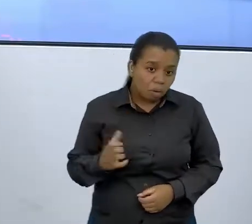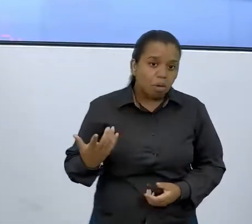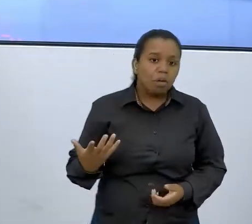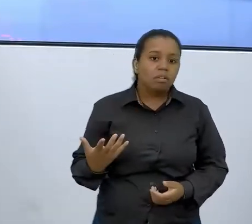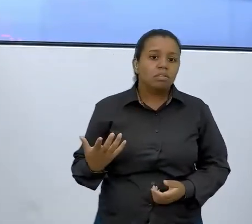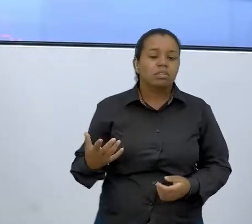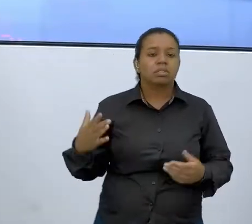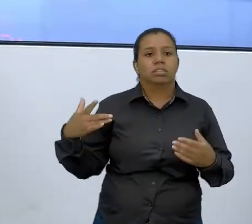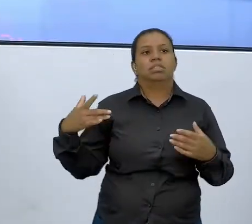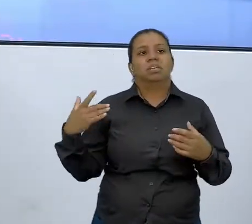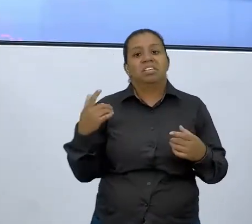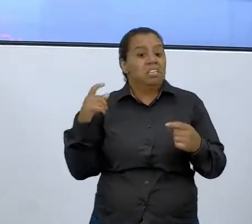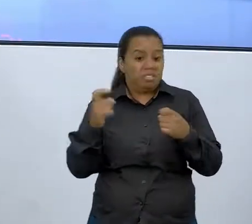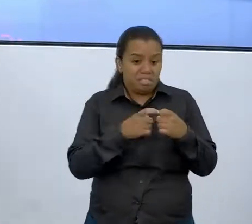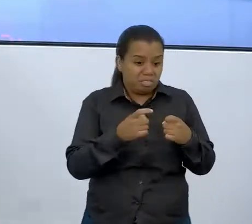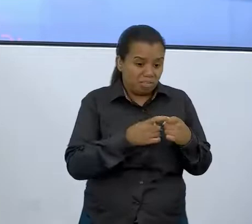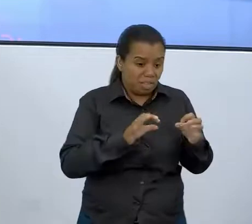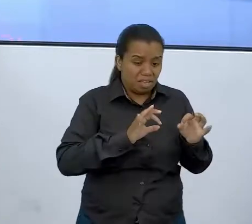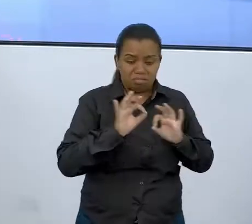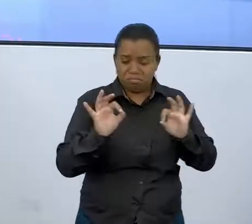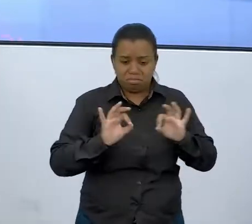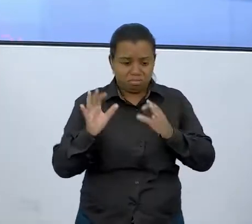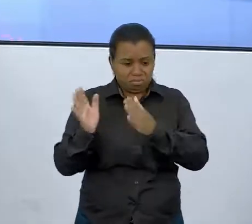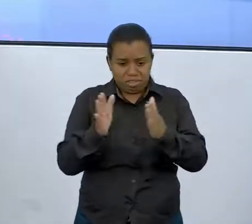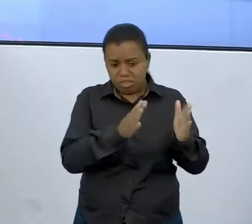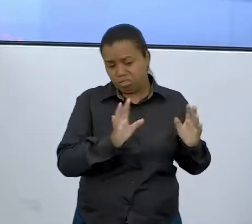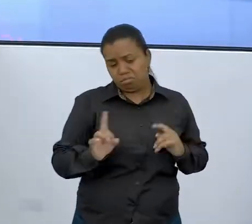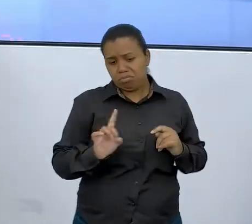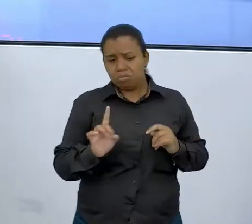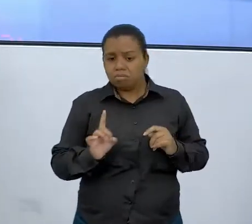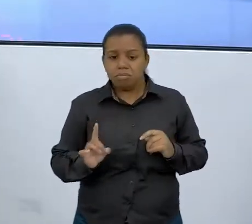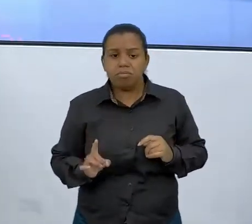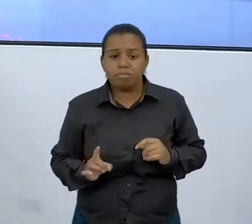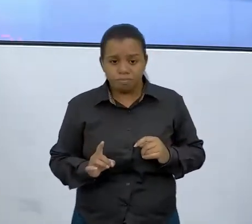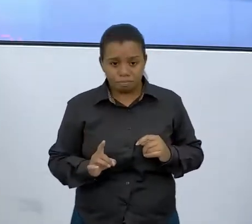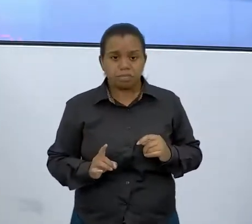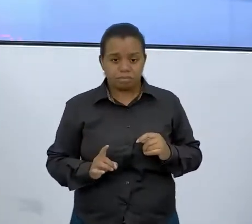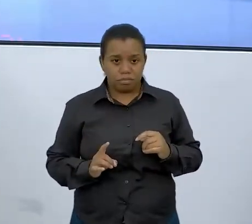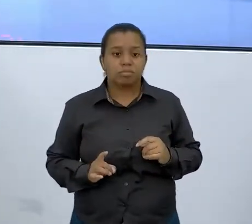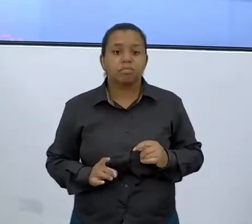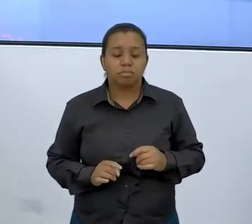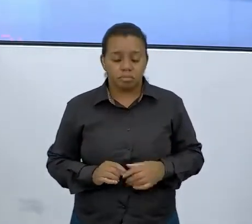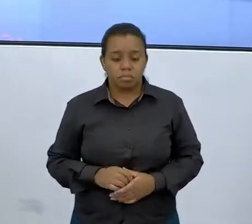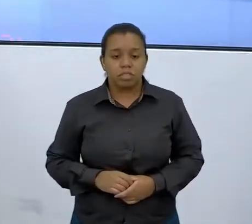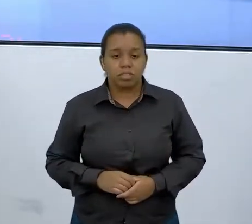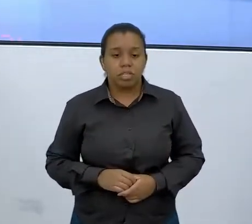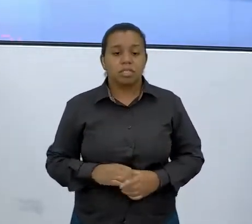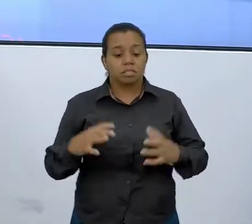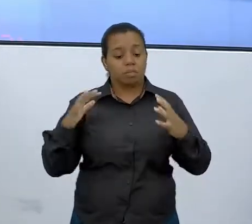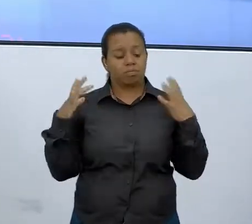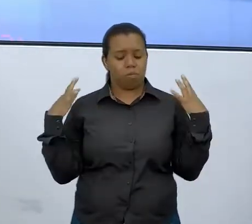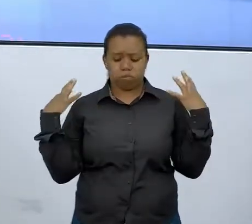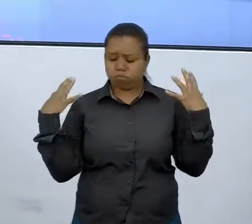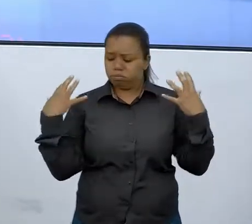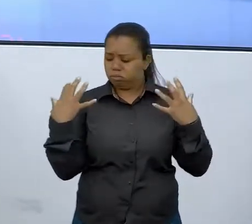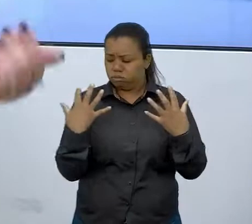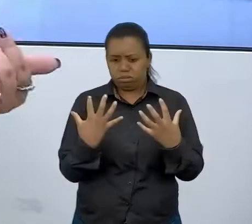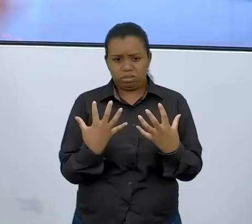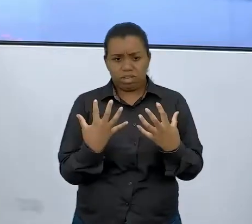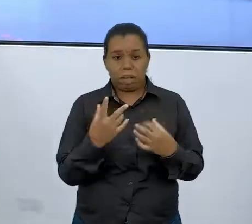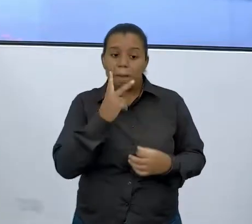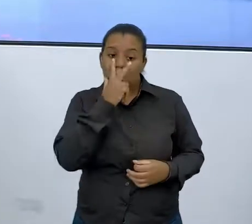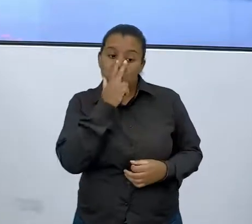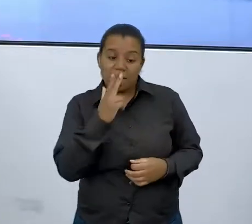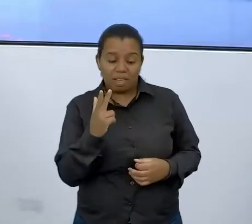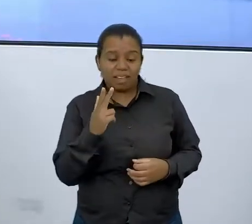às vezes silicone industrial, e você ganha músculos. Quer dizer, você não ganha músculo, você ganha contorno e volume que parece